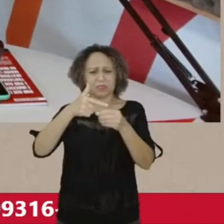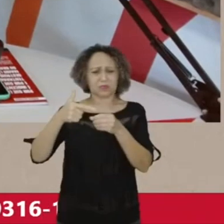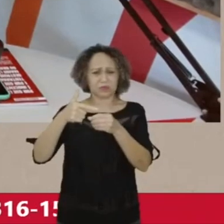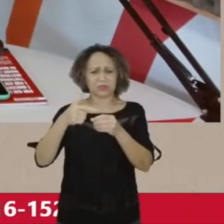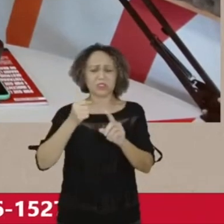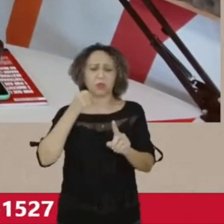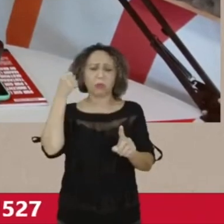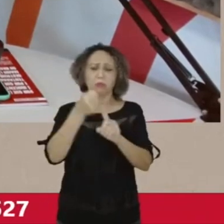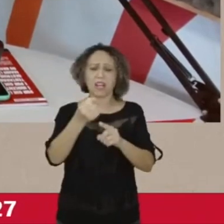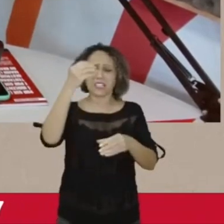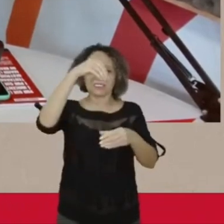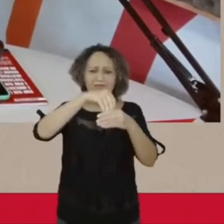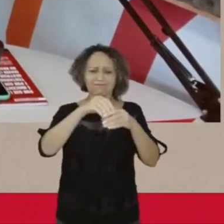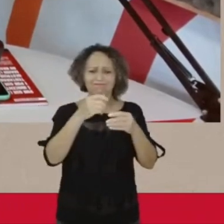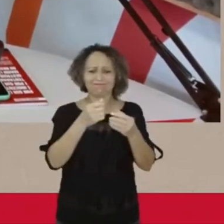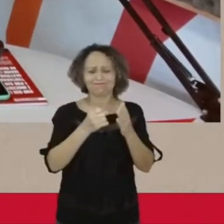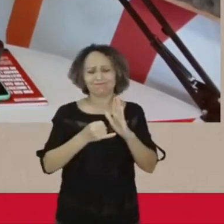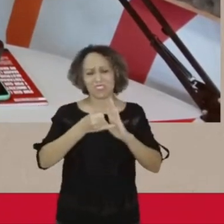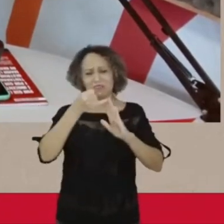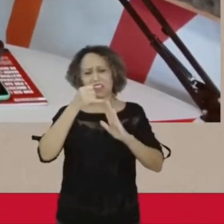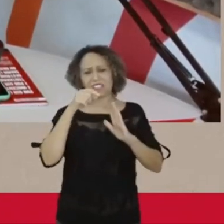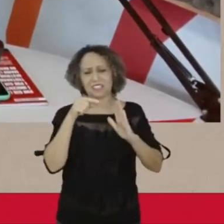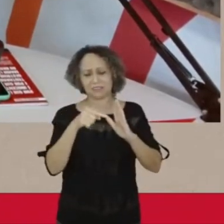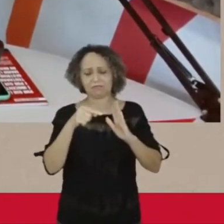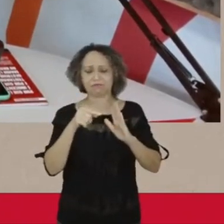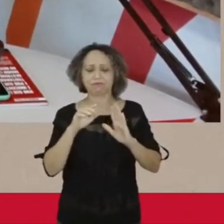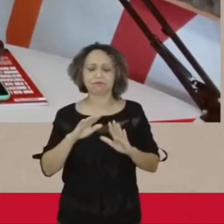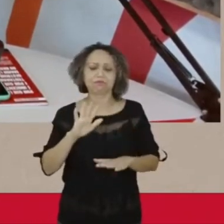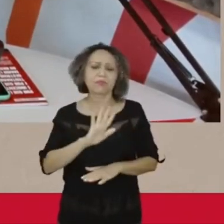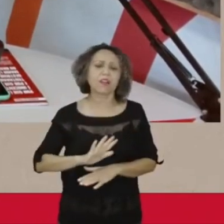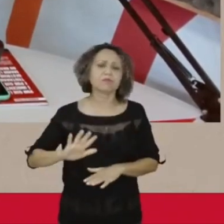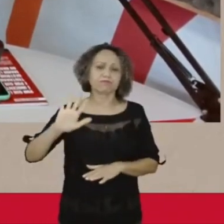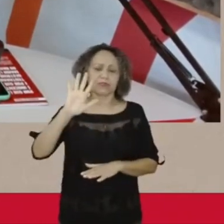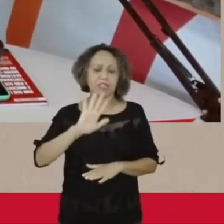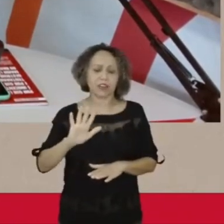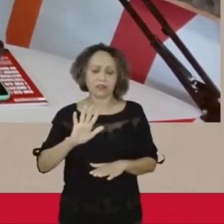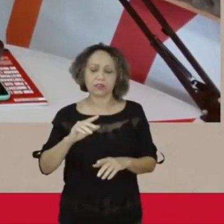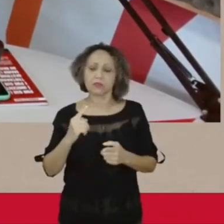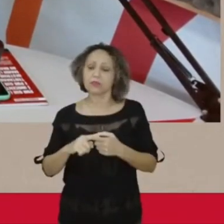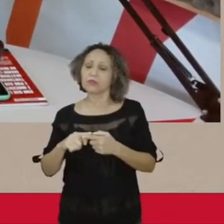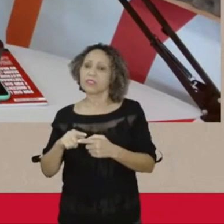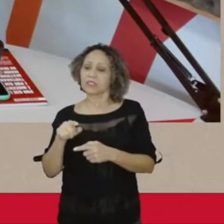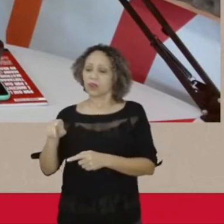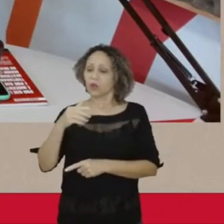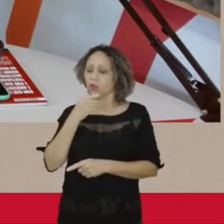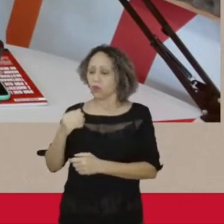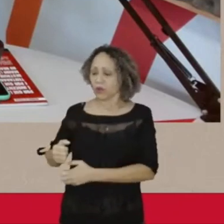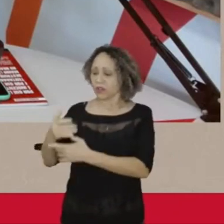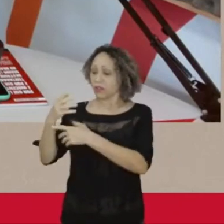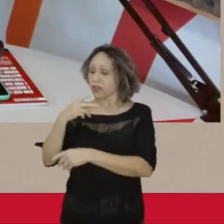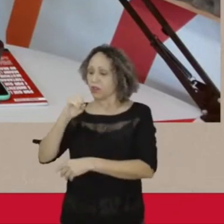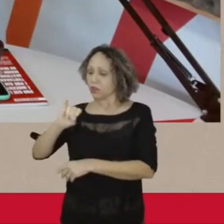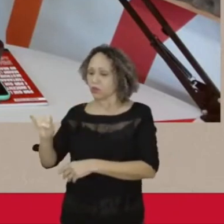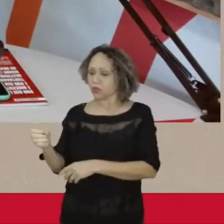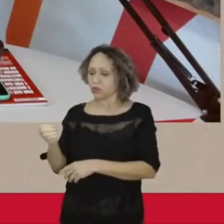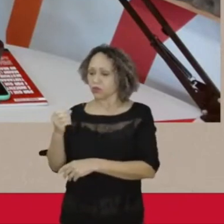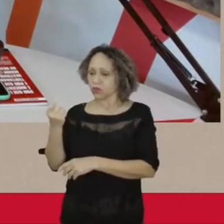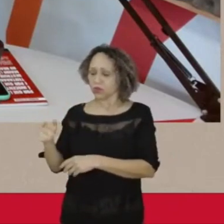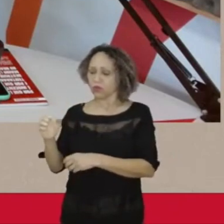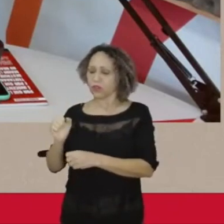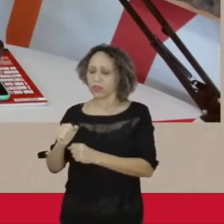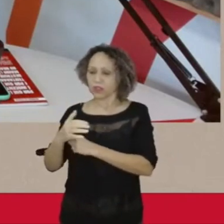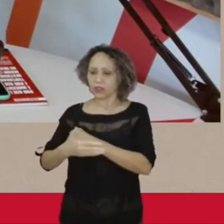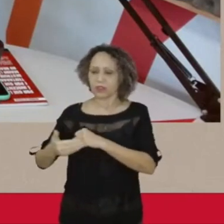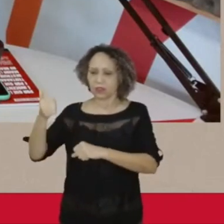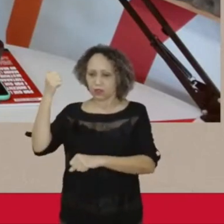na inflação de modo geral. Aqui o João Ricardo Roque comenta: porque foi golpe. Ministério Público Federal processou os ministros,